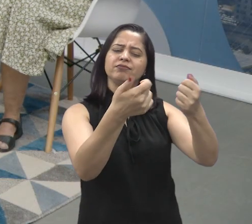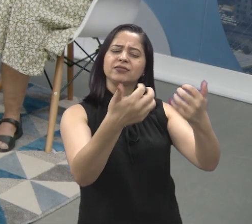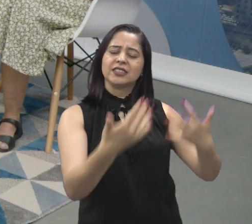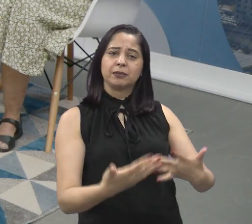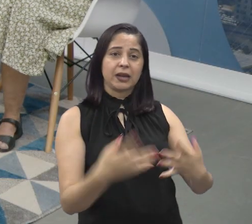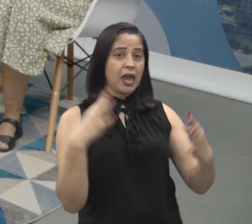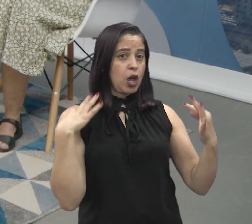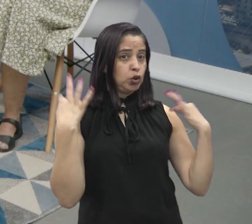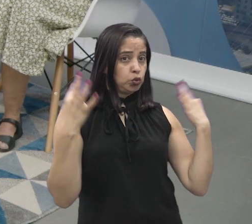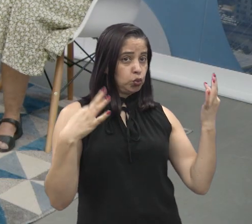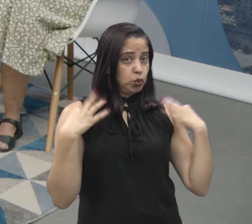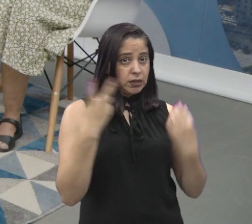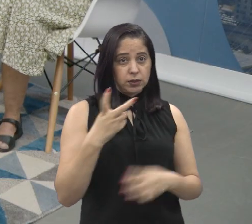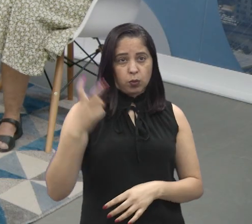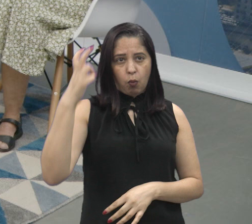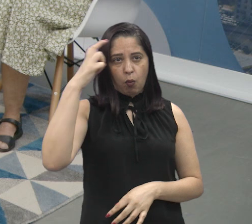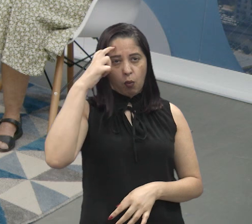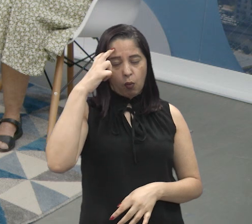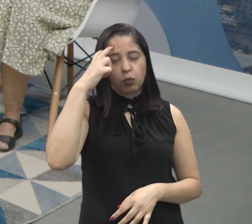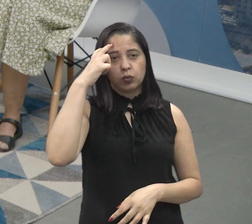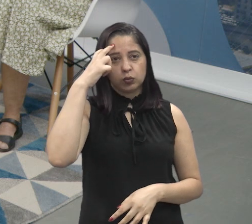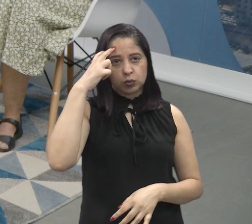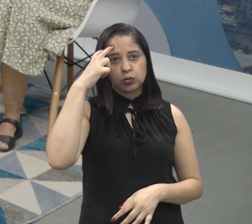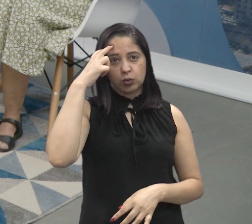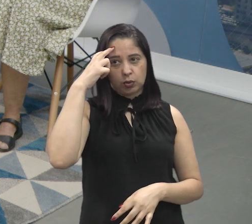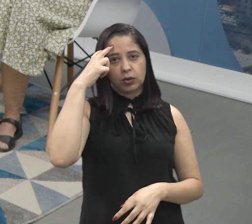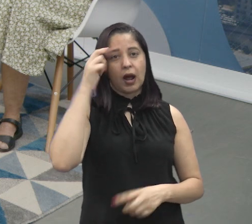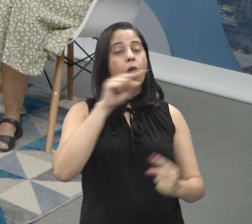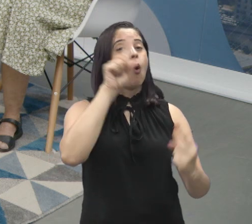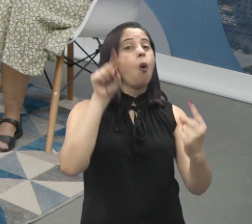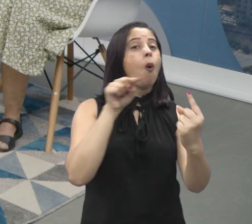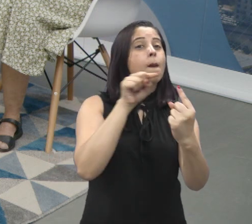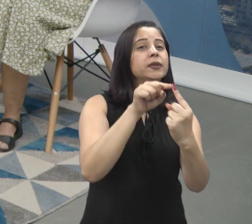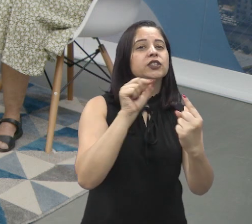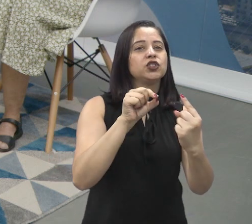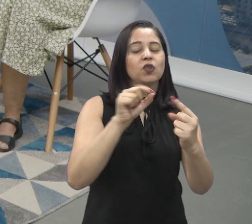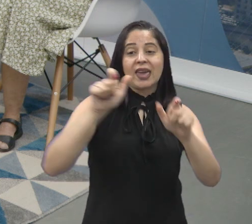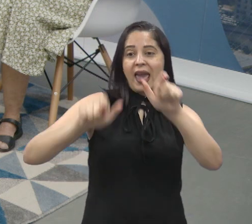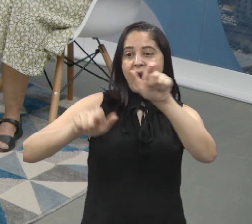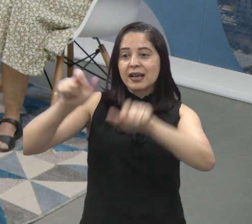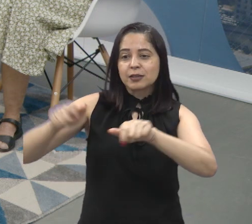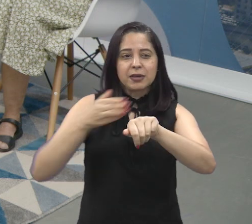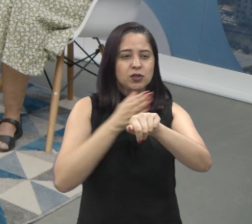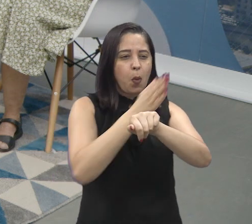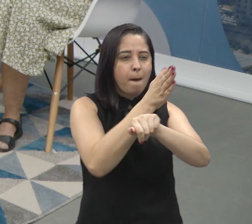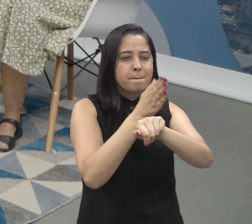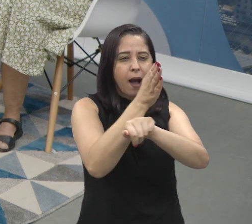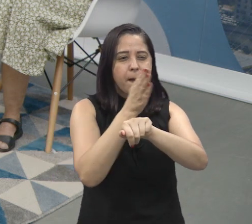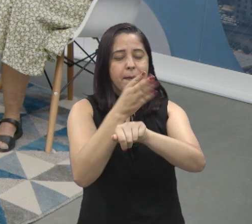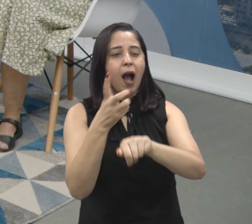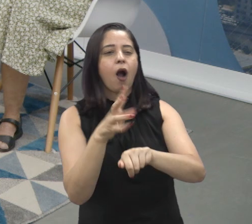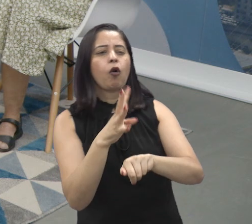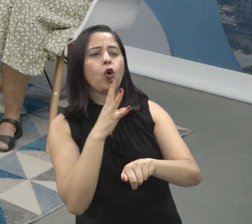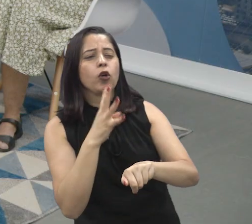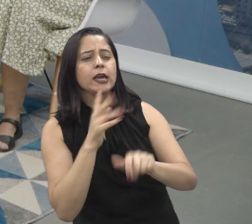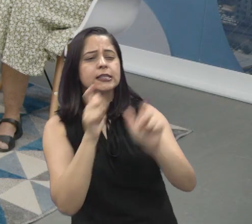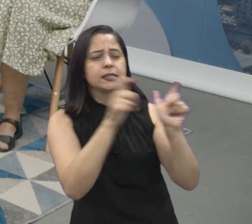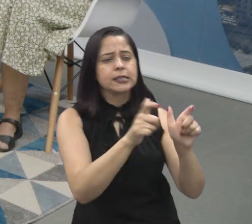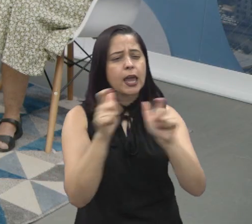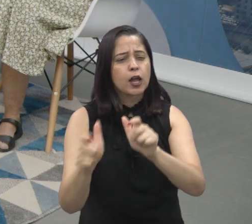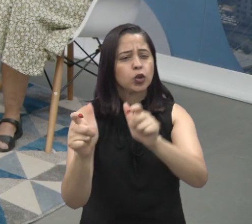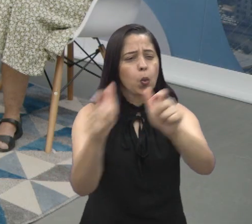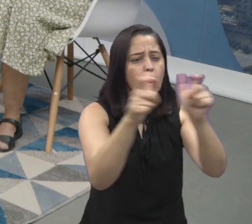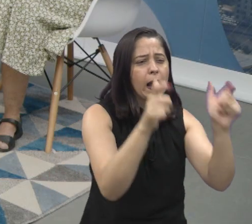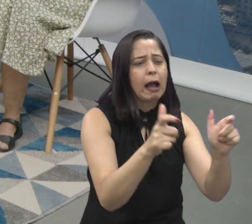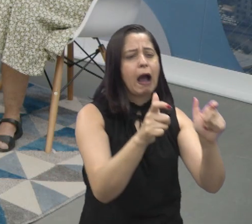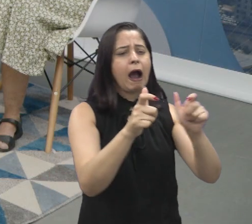esse viés, né? Das pessoas, elas conhecerem, né? Patrimônios culturais, históricos, científicos, né? E por aí vai. É